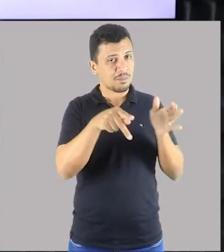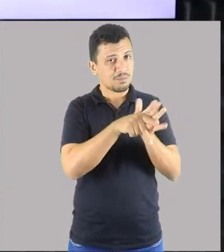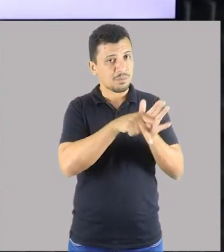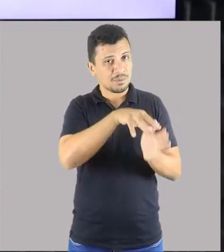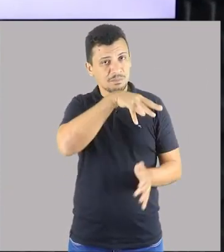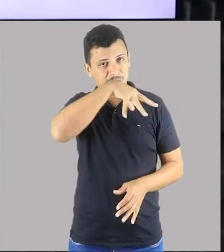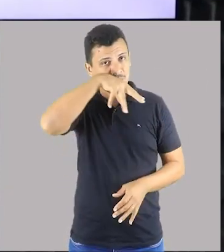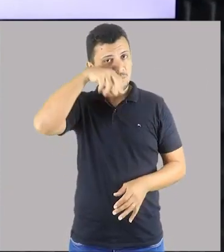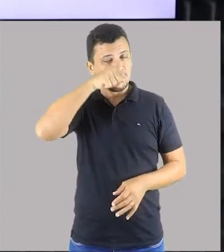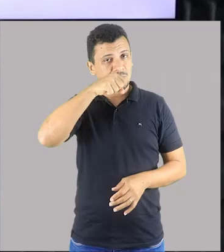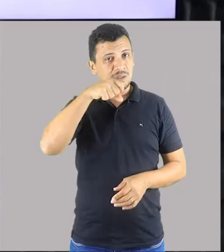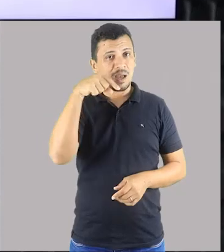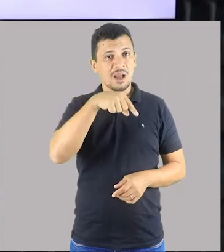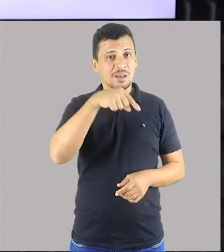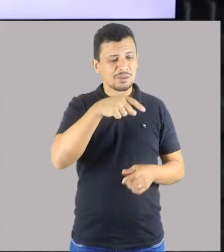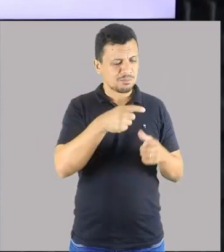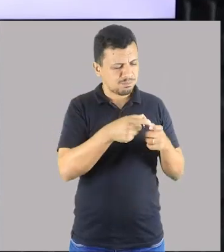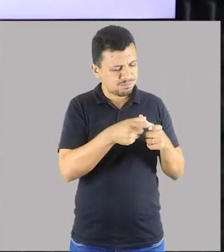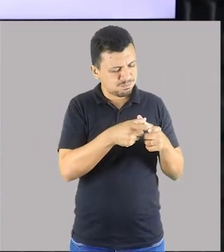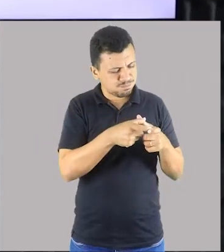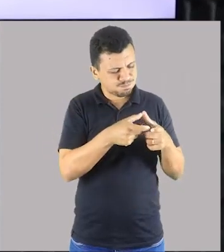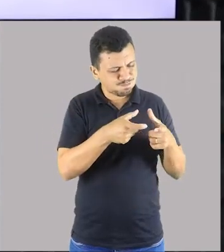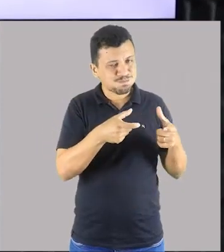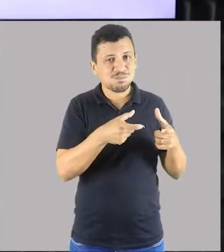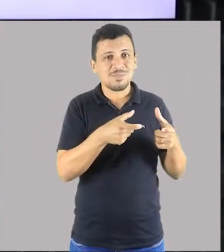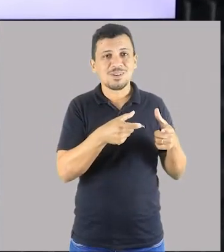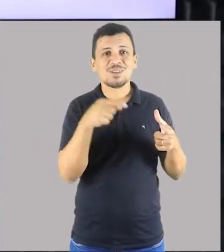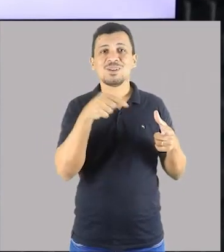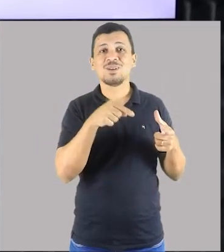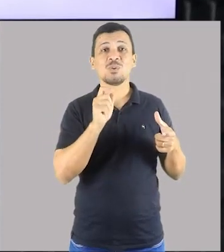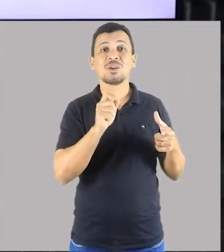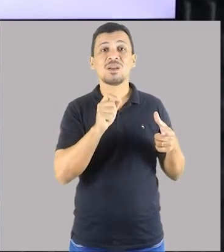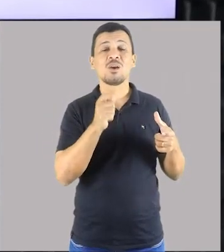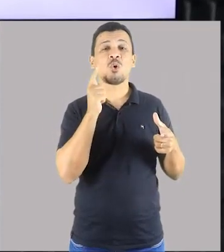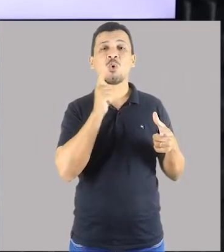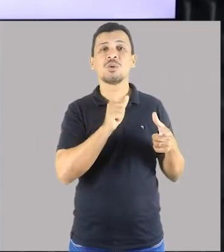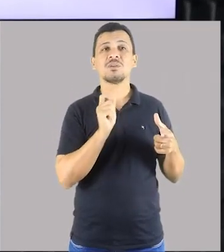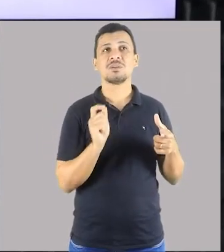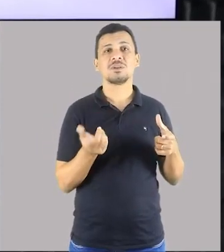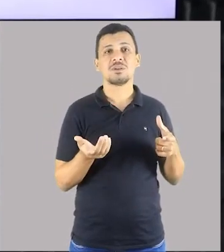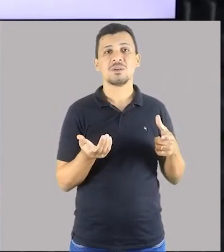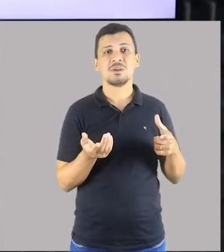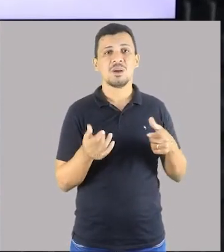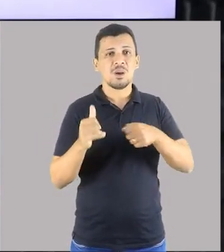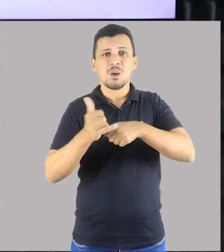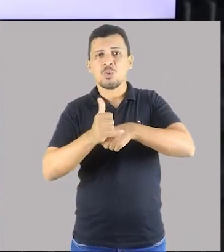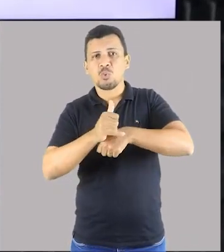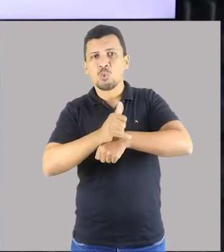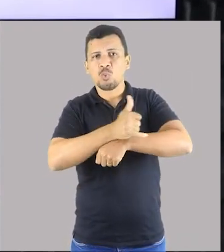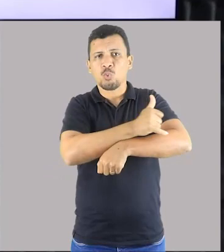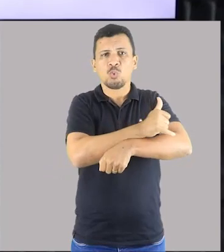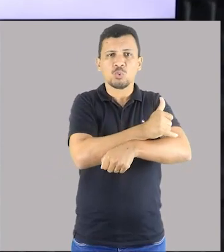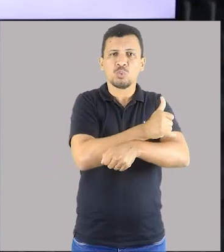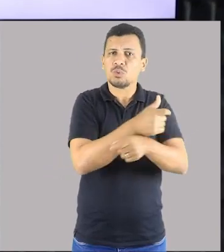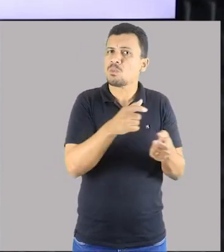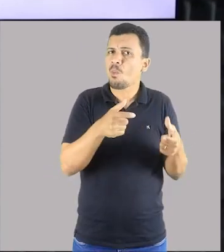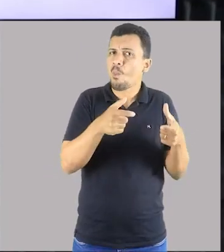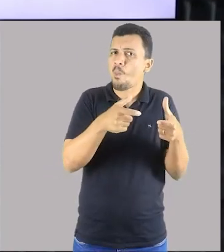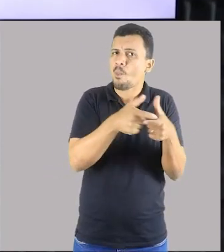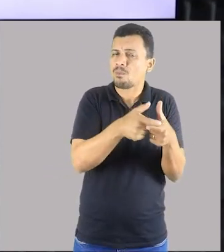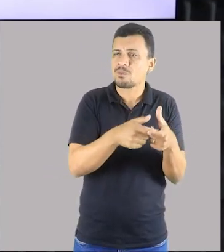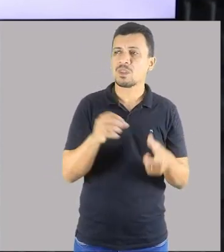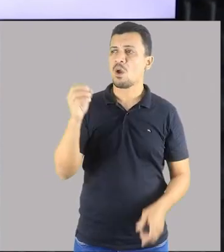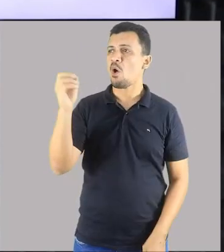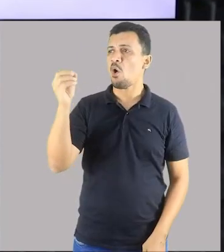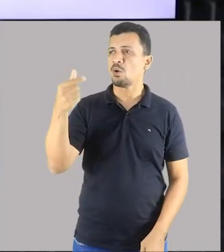essas mitocôndrias vão ficar maiores, para que mais gordura possa ser metabolizada, mais